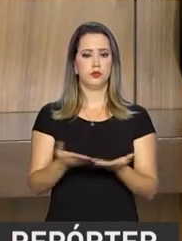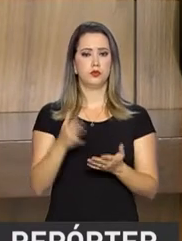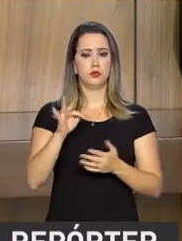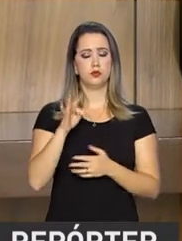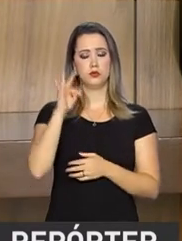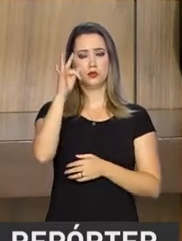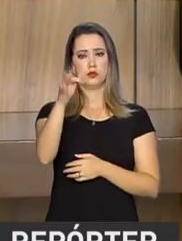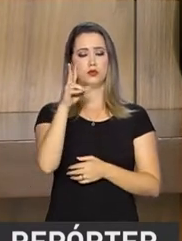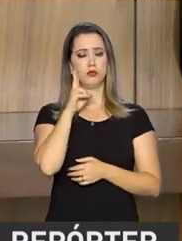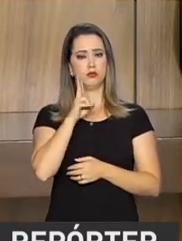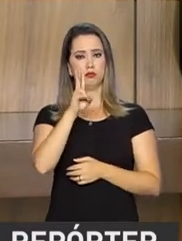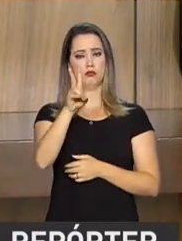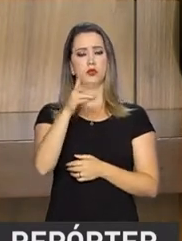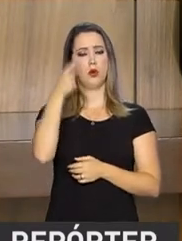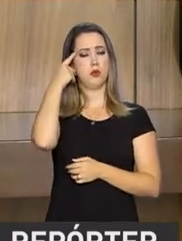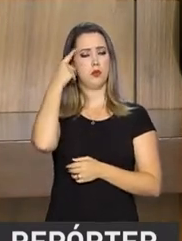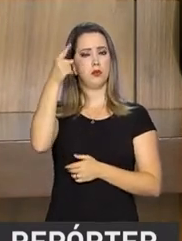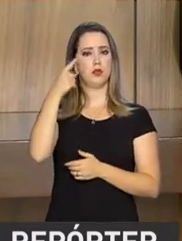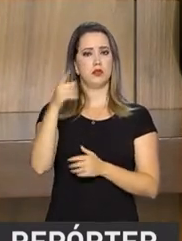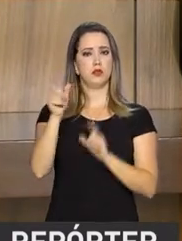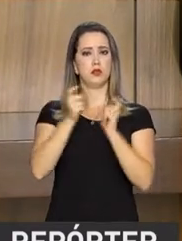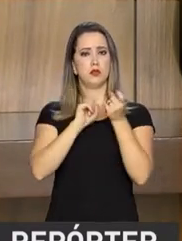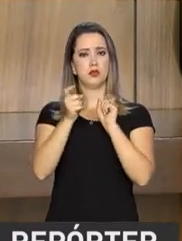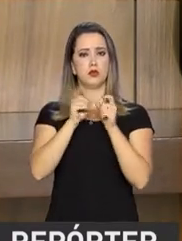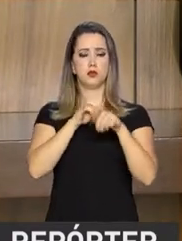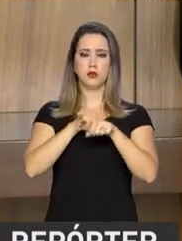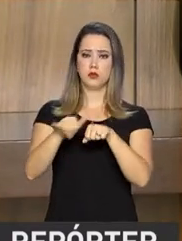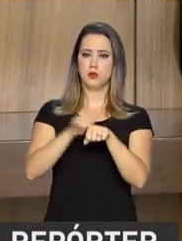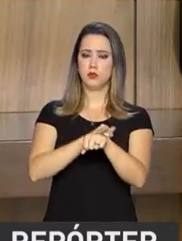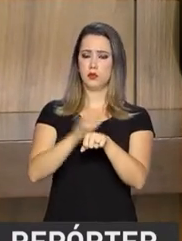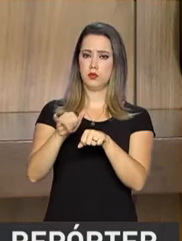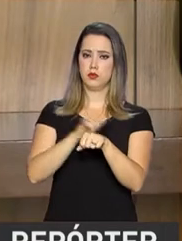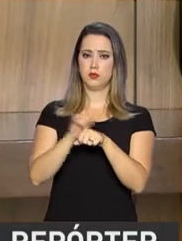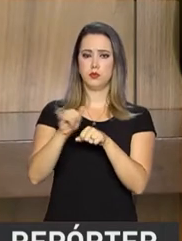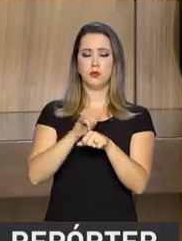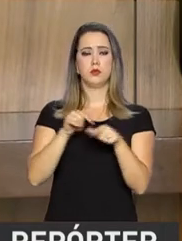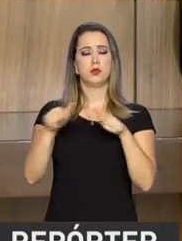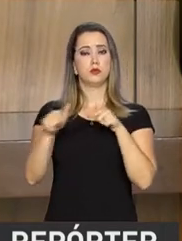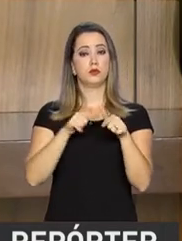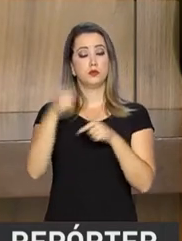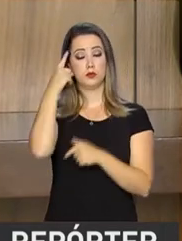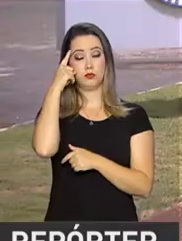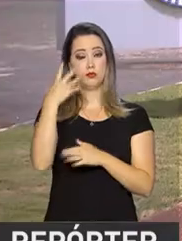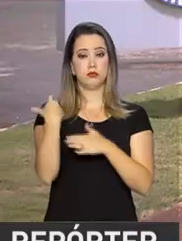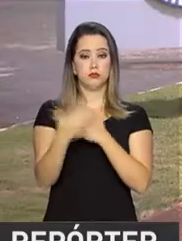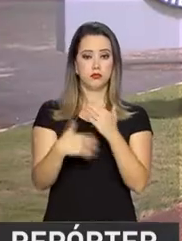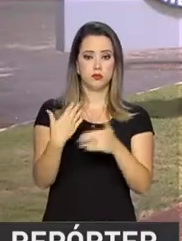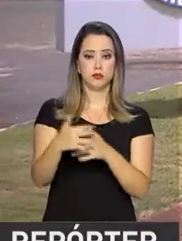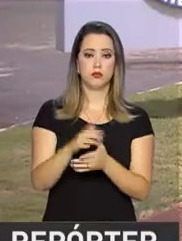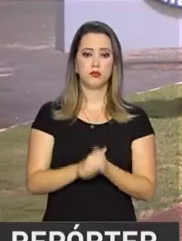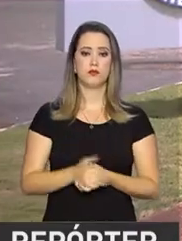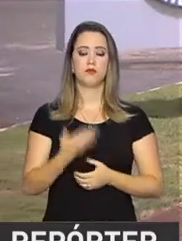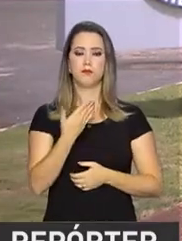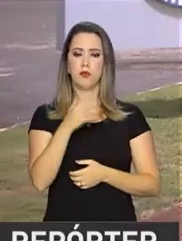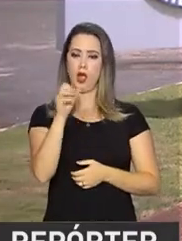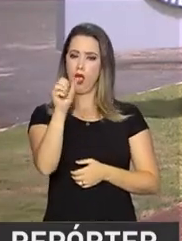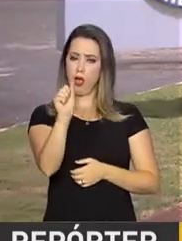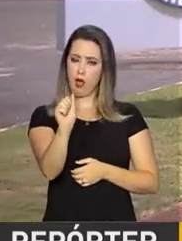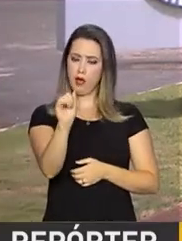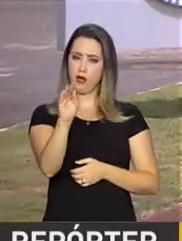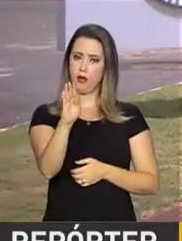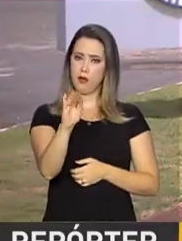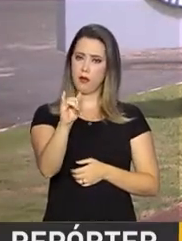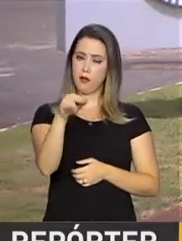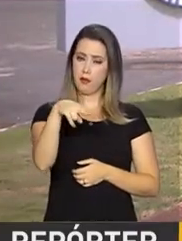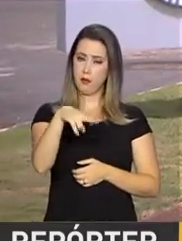vistas ao futuro pensando numa gestão estratégica da atividade de inteligência a longo prazo a agência brasileira de inteligência é